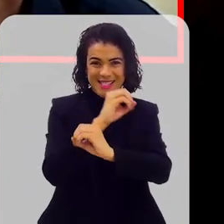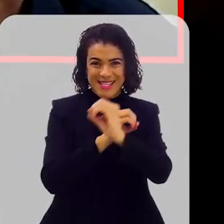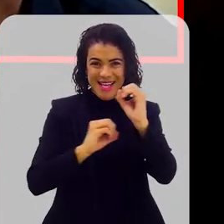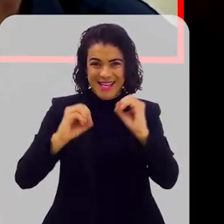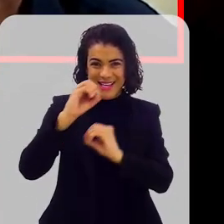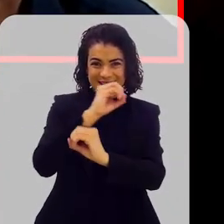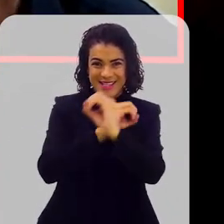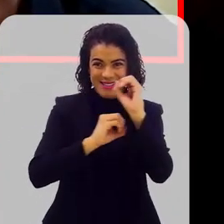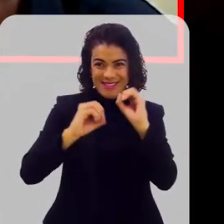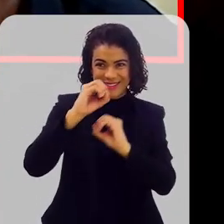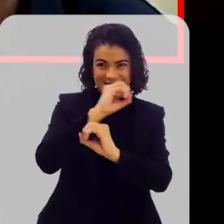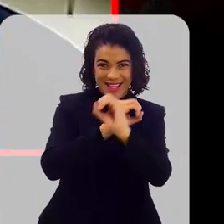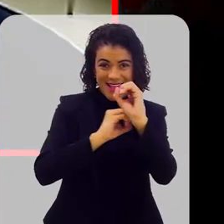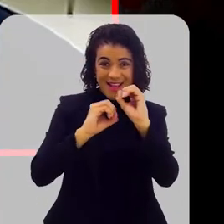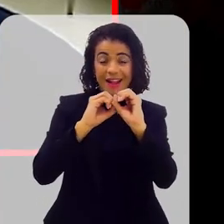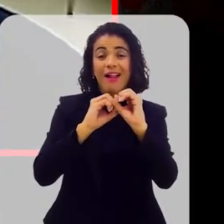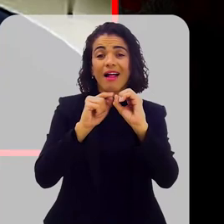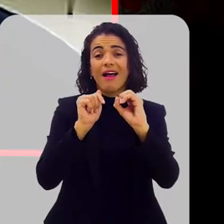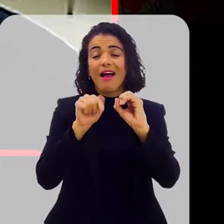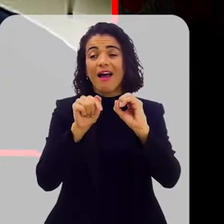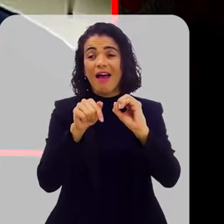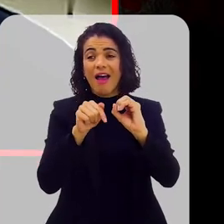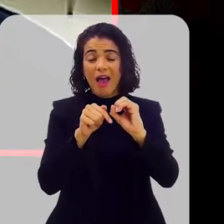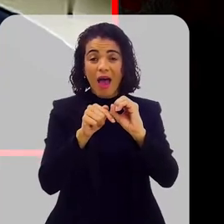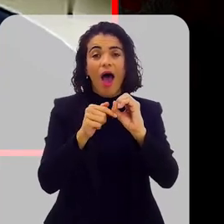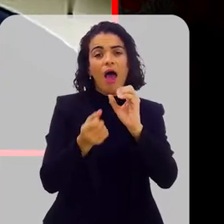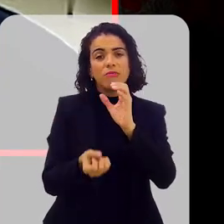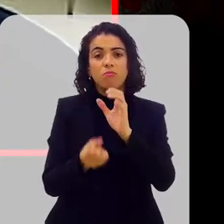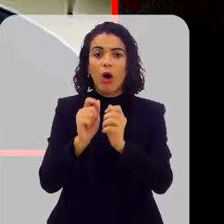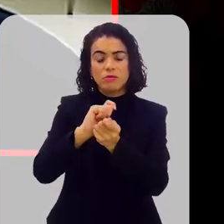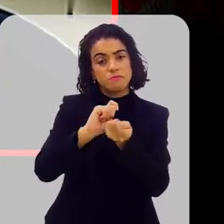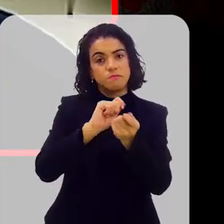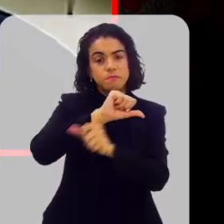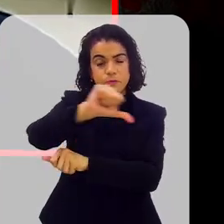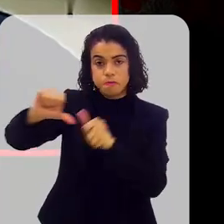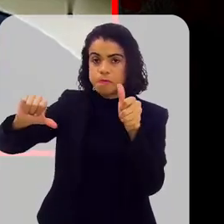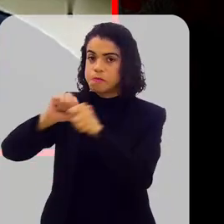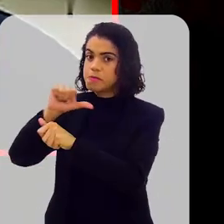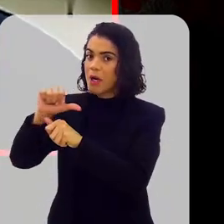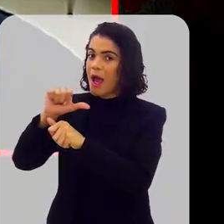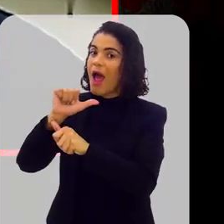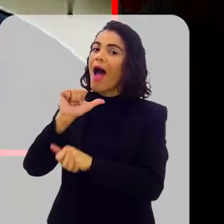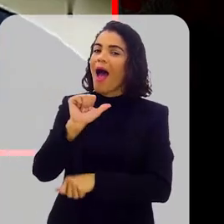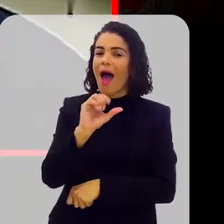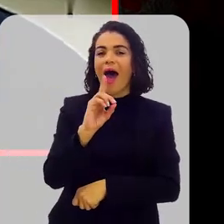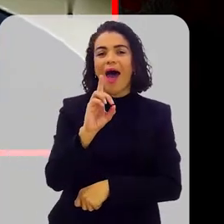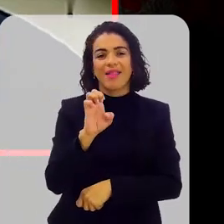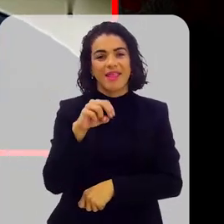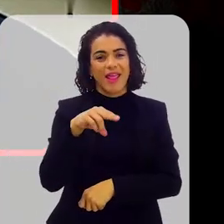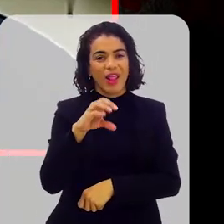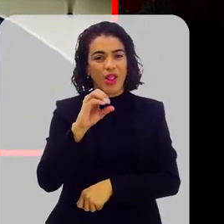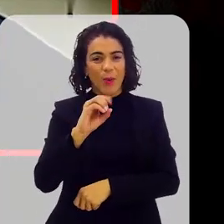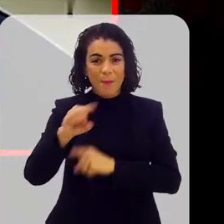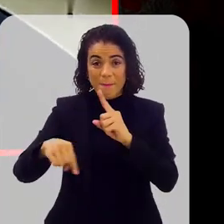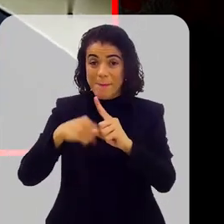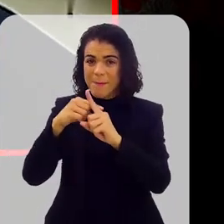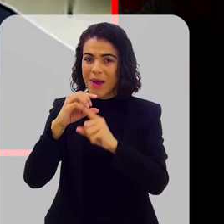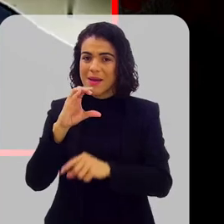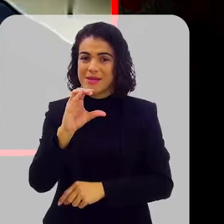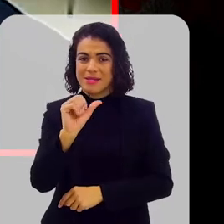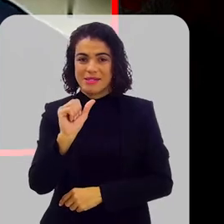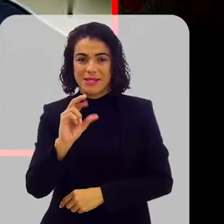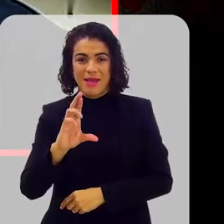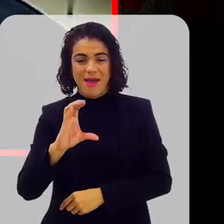transformação daquelas células, pré-maligna, na verdade, e daí evolui para uma lesão maligna, que é o adenocarcinoma.